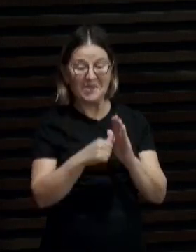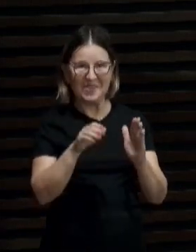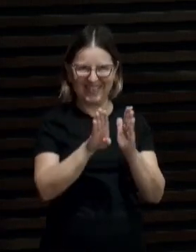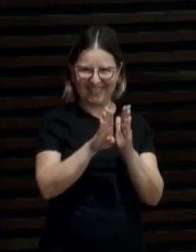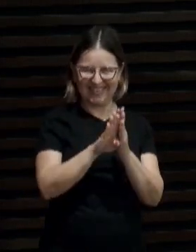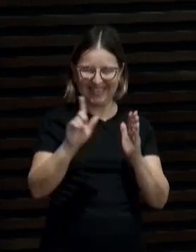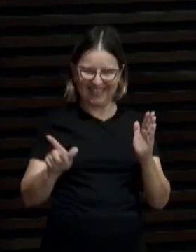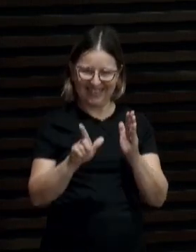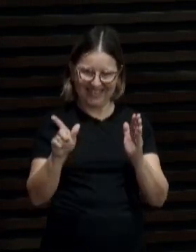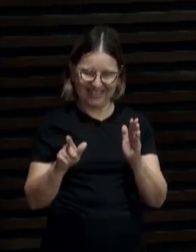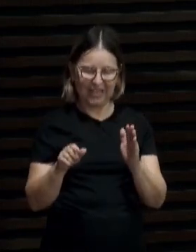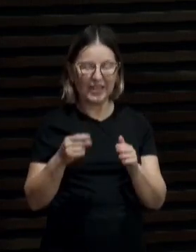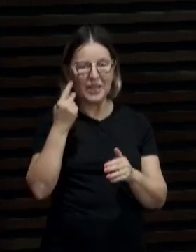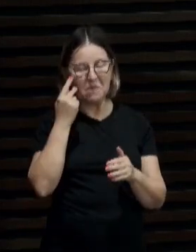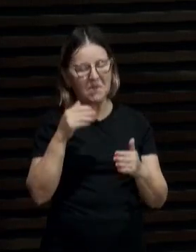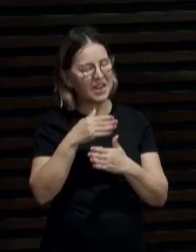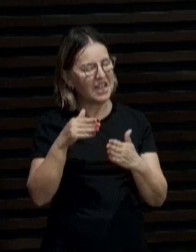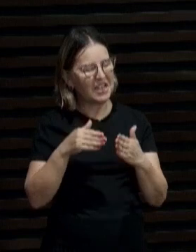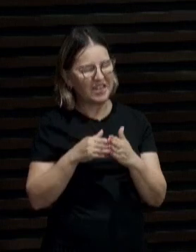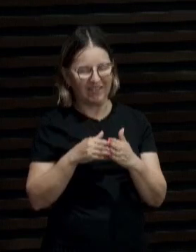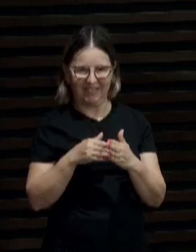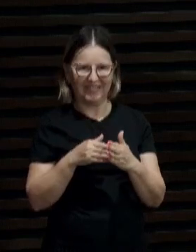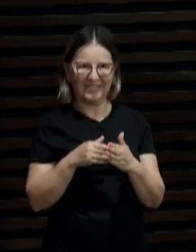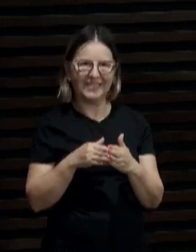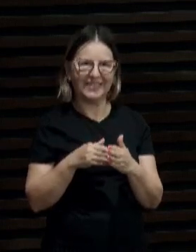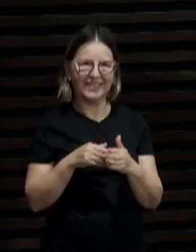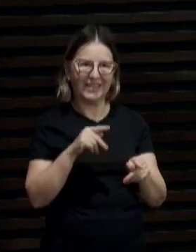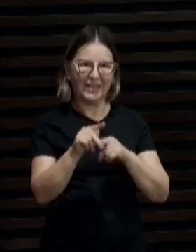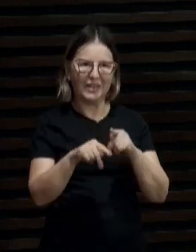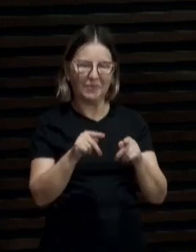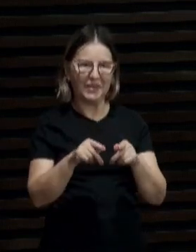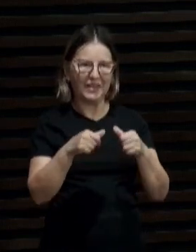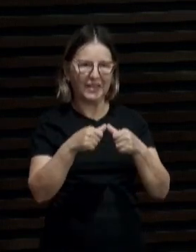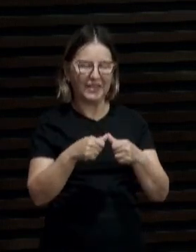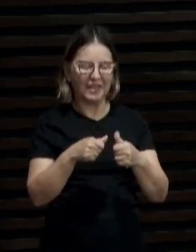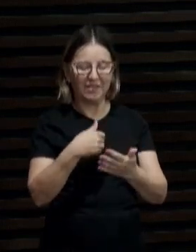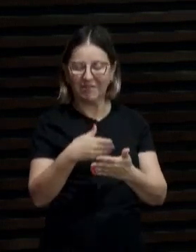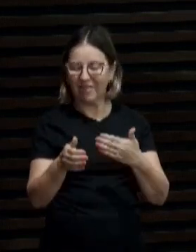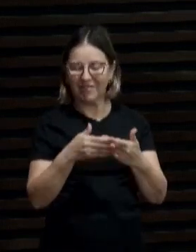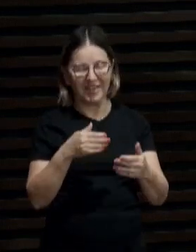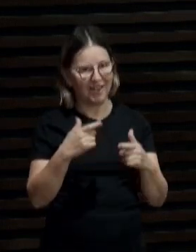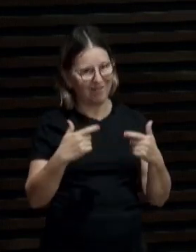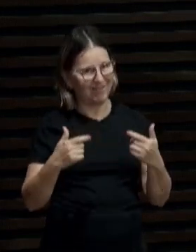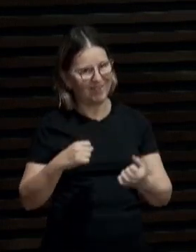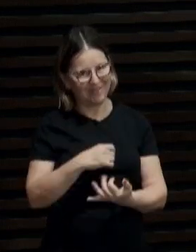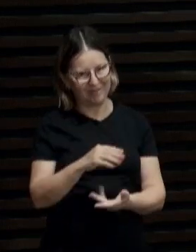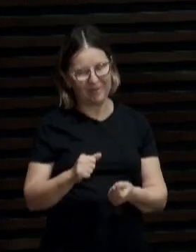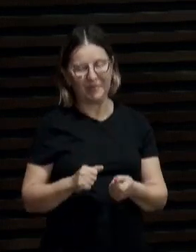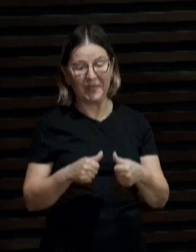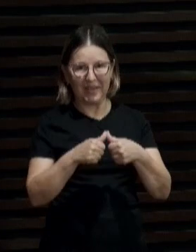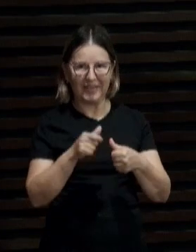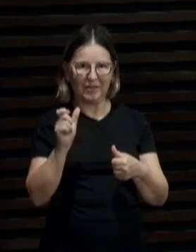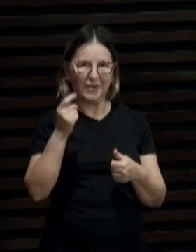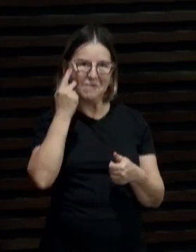ouvintes internautas, onde quer que estejam, né? Essa palavra é para vocês também. Então, a primeira